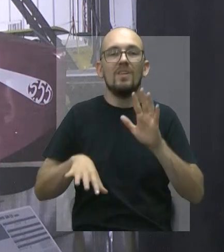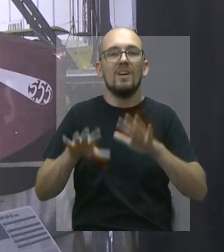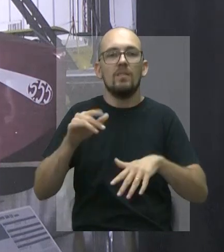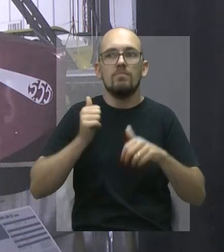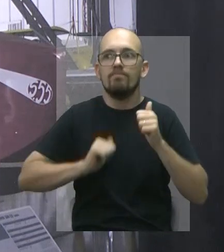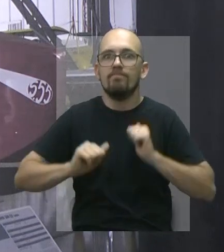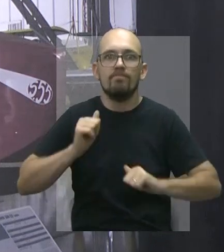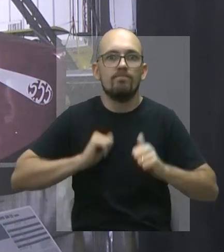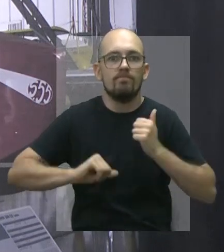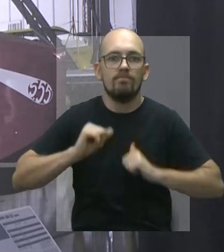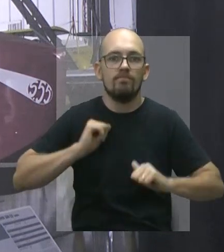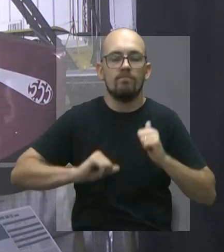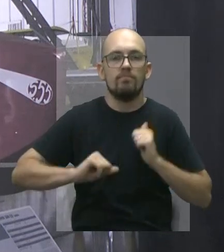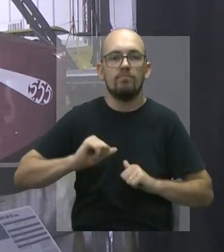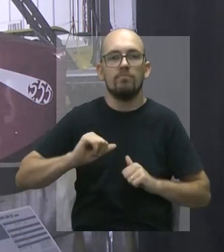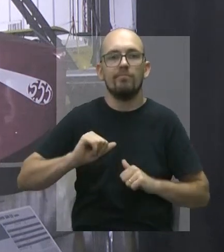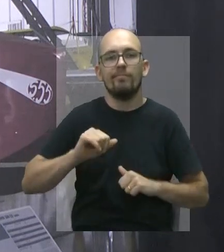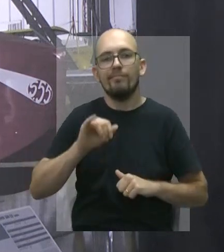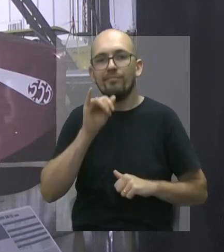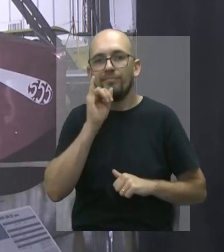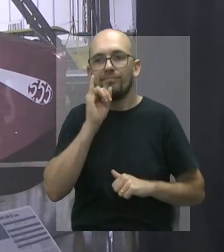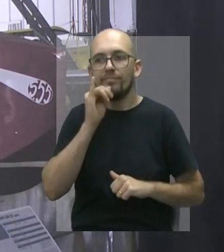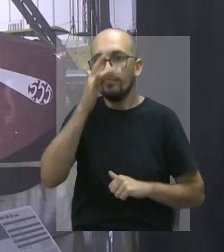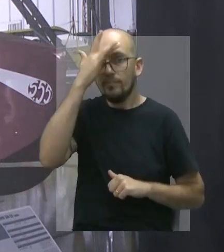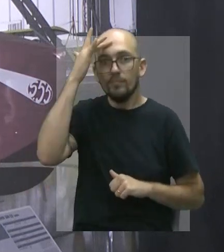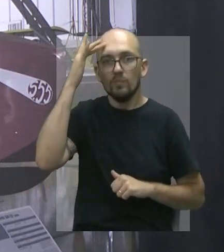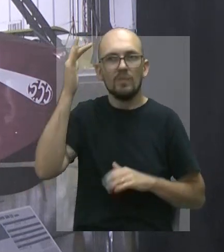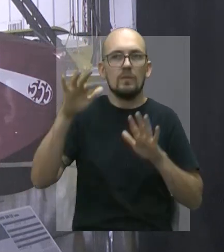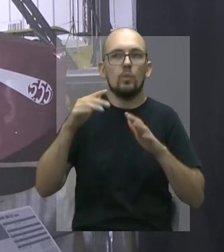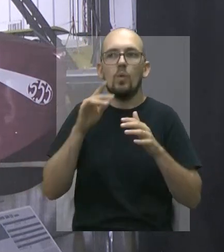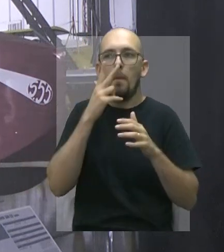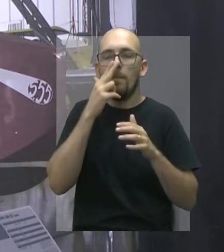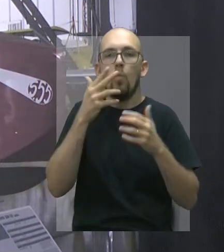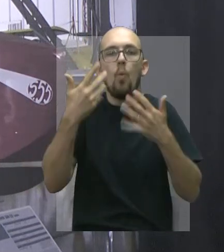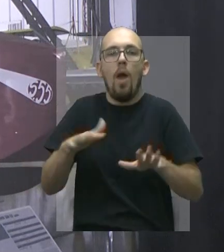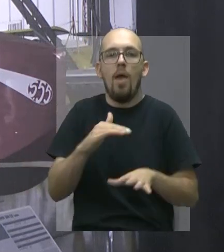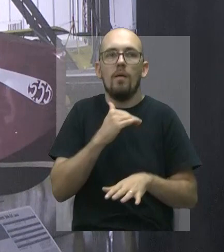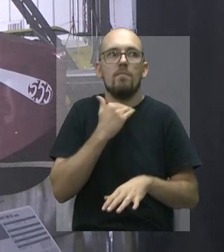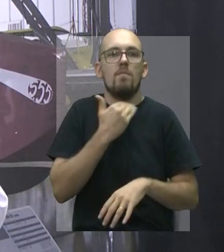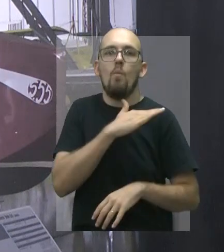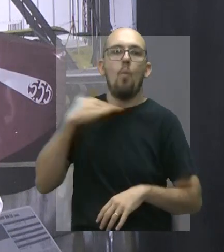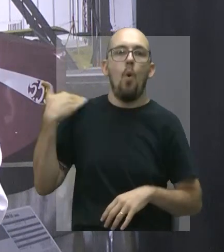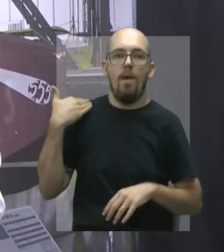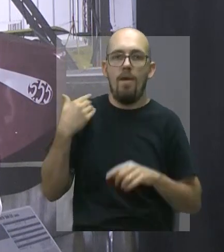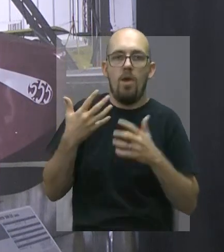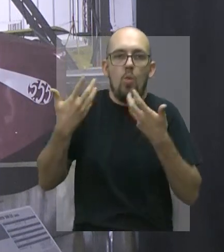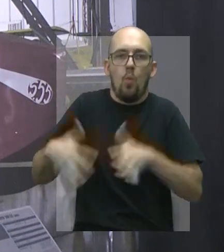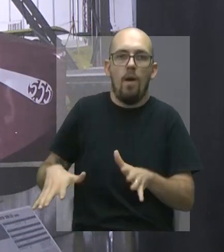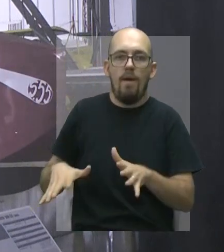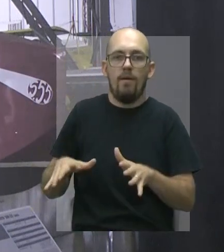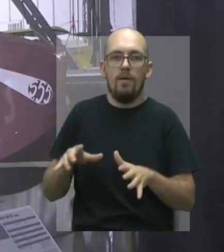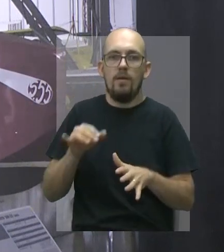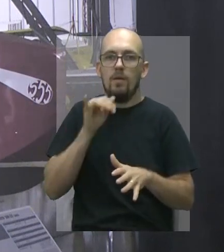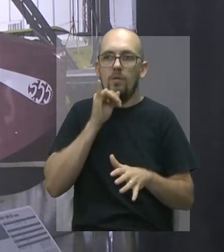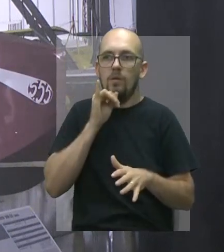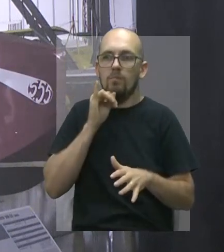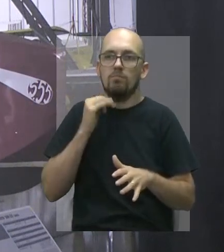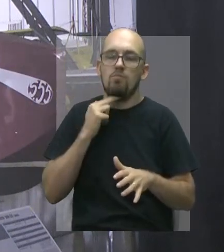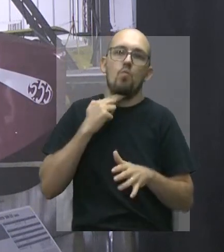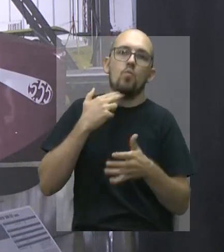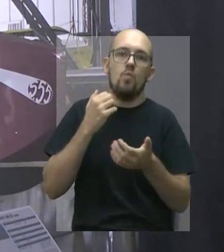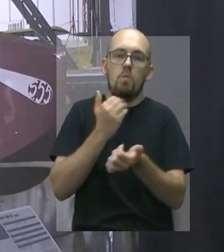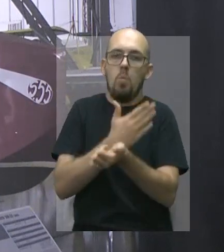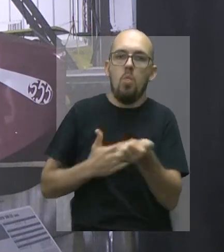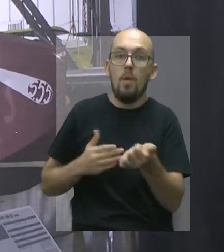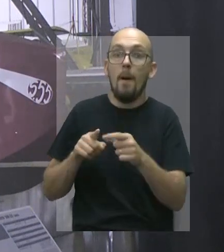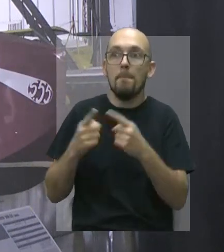vezes ela pode não desejar a morte, né? O autoextermínio, mas